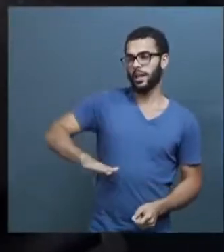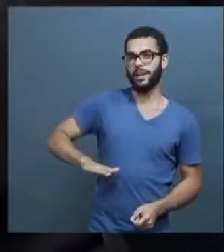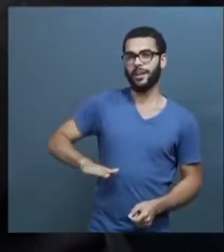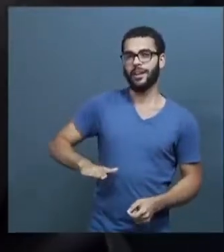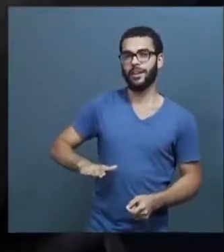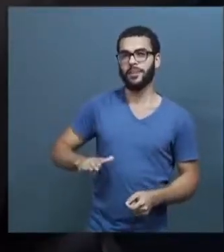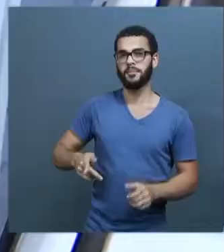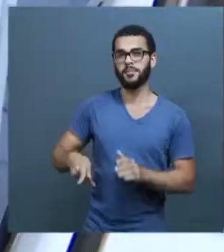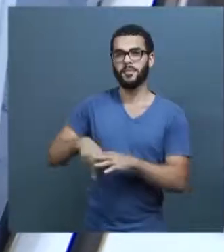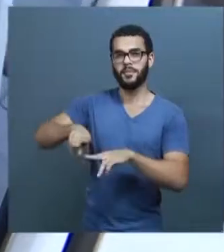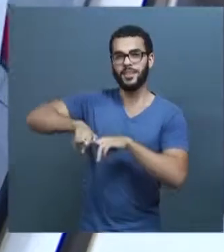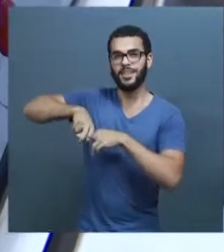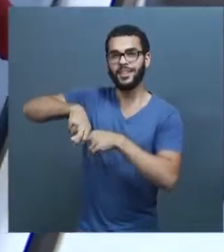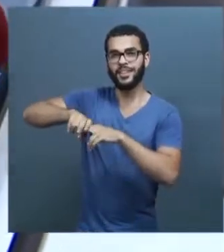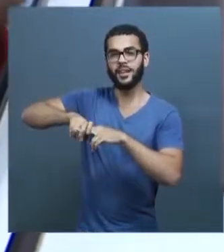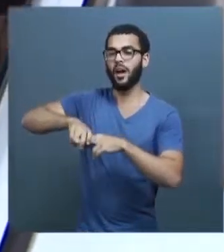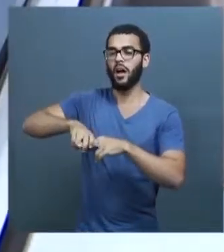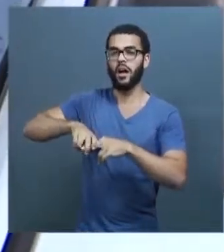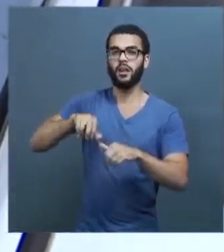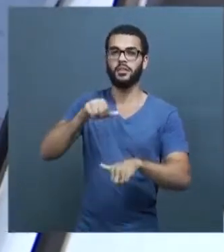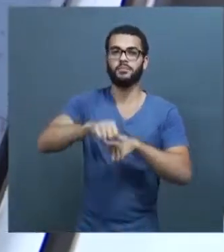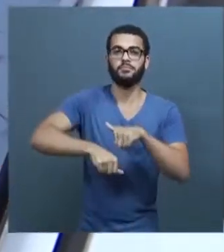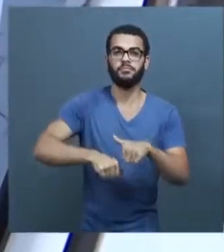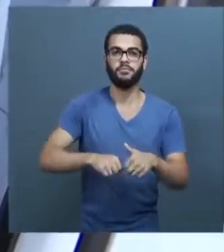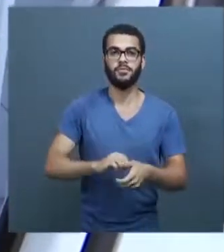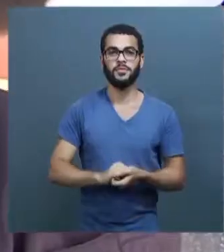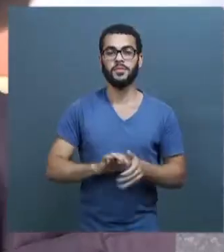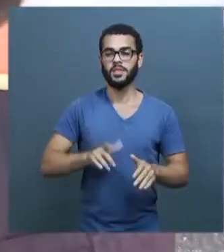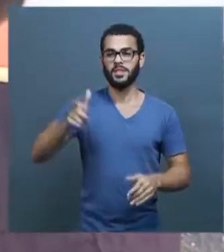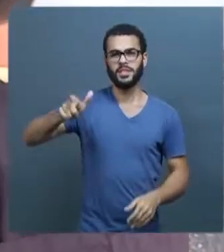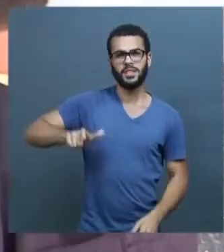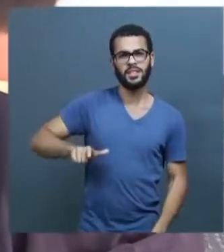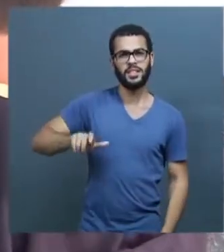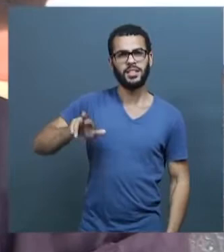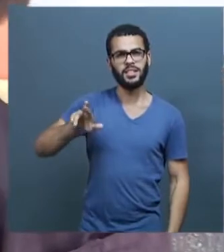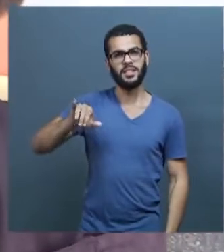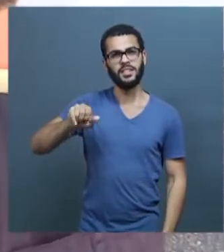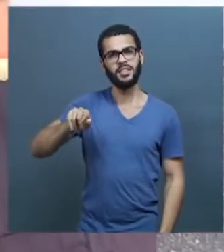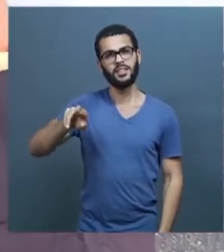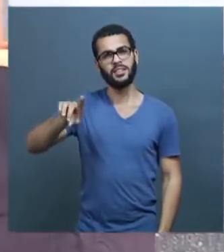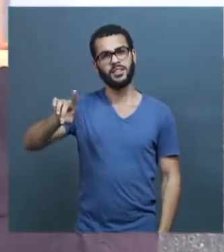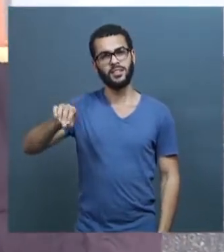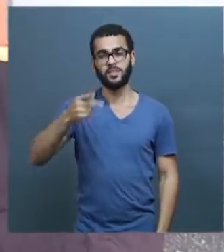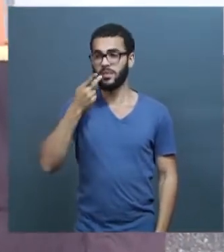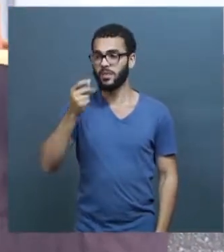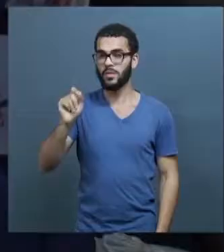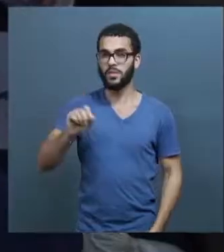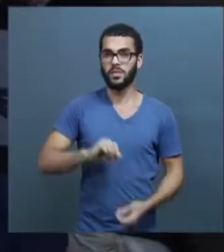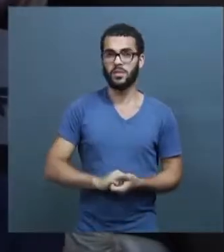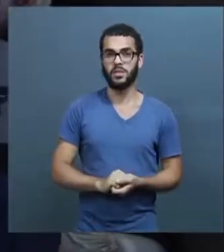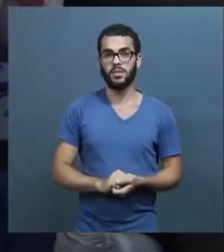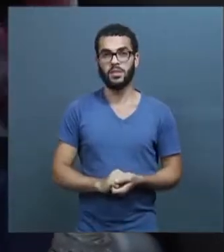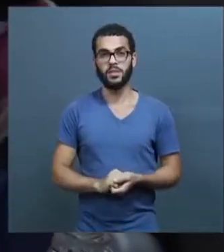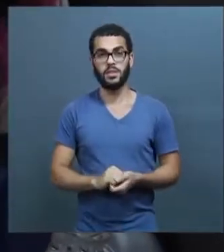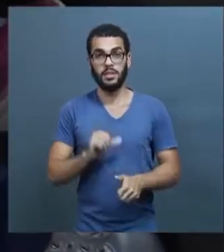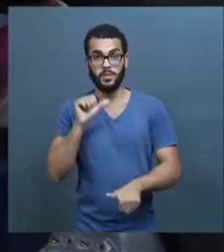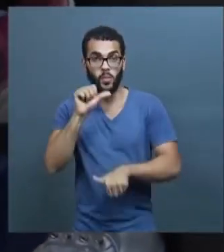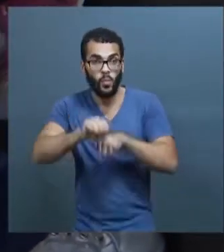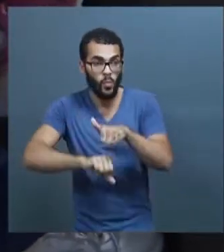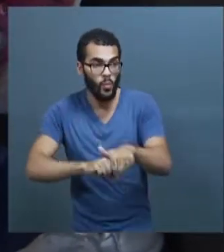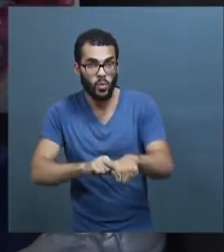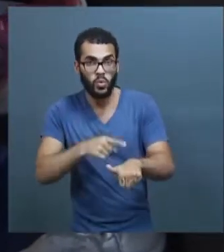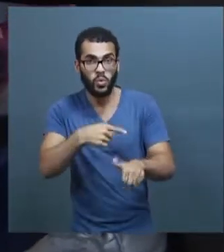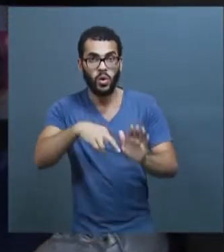pelo Congresso. Para Ricardo, pai de 3 filhos, ainda em idade de usar o equipamento, mesmo se a mudança ocorrer, ele não